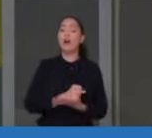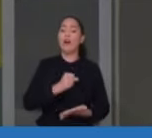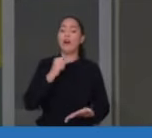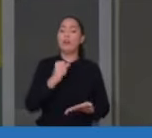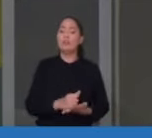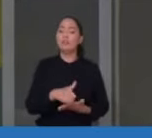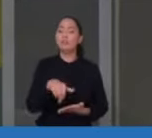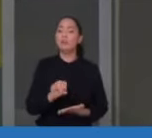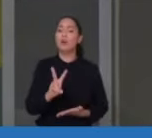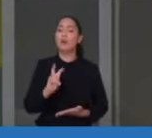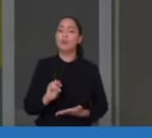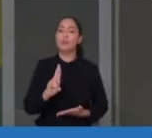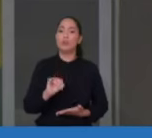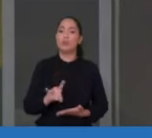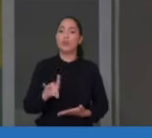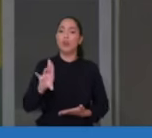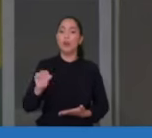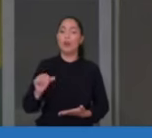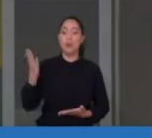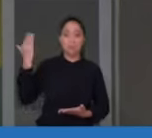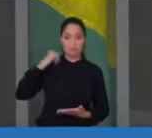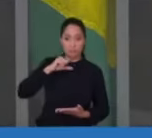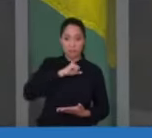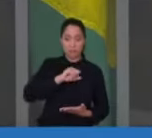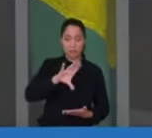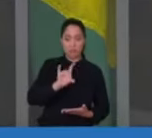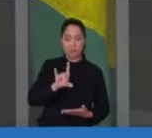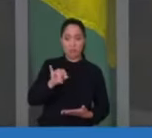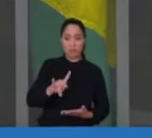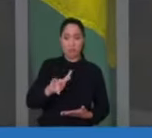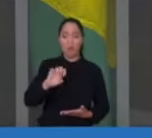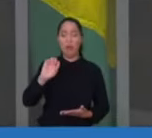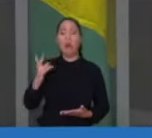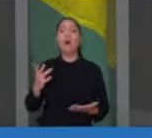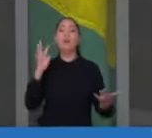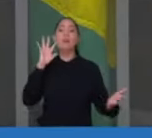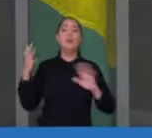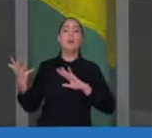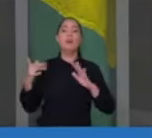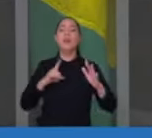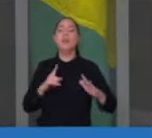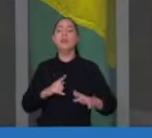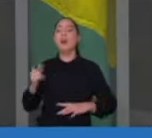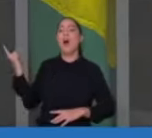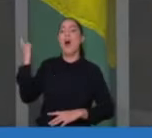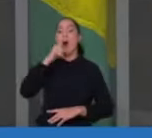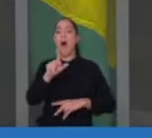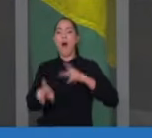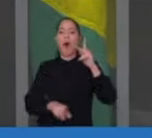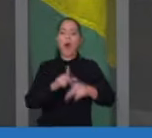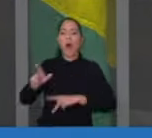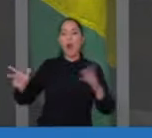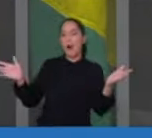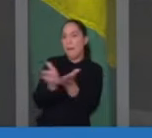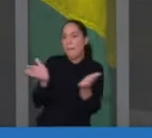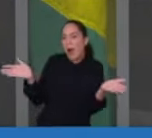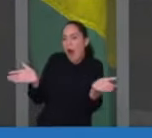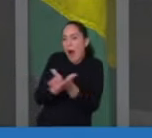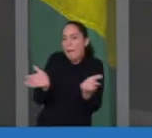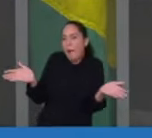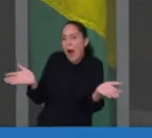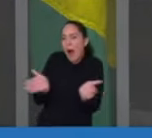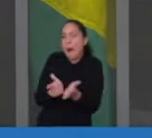com Andrade Gutierrez, agora querem avançar ainda mais sobre o ganho dos mais pobres, sem contar toda a